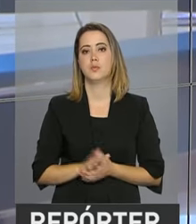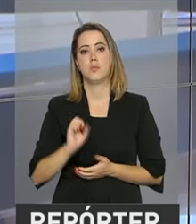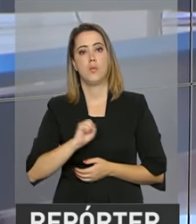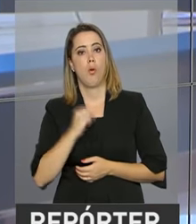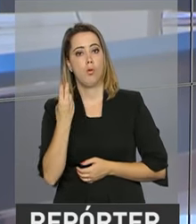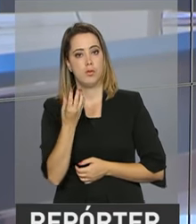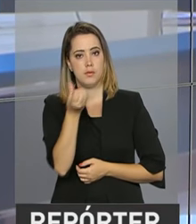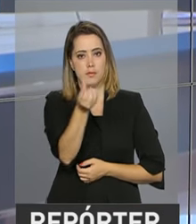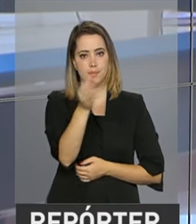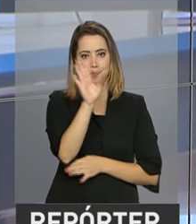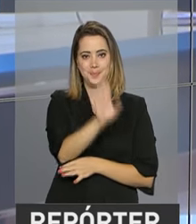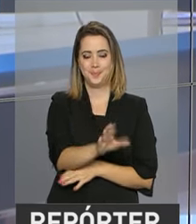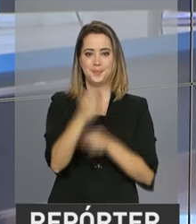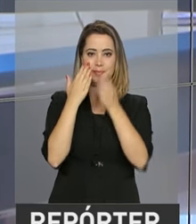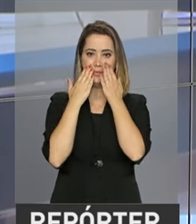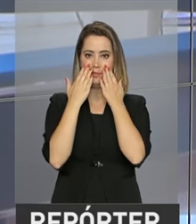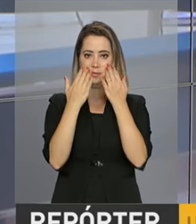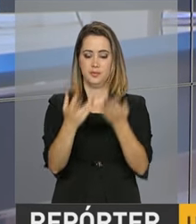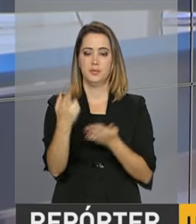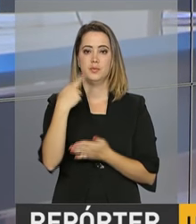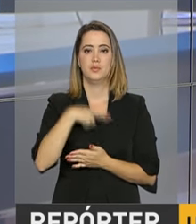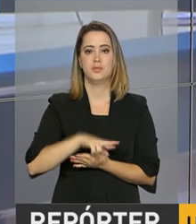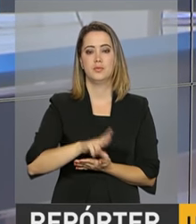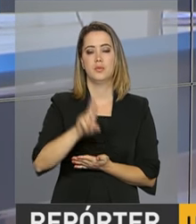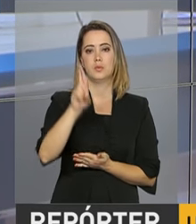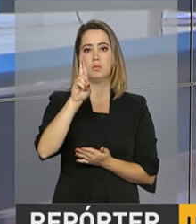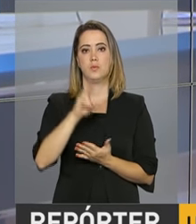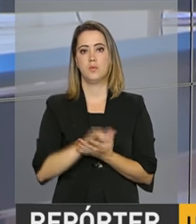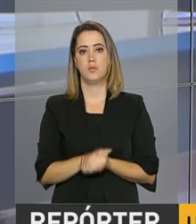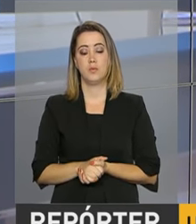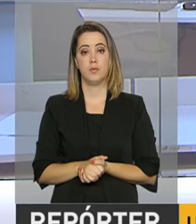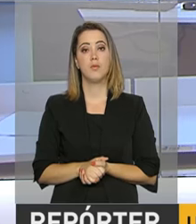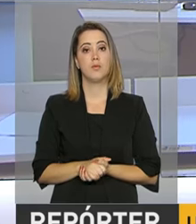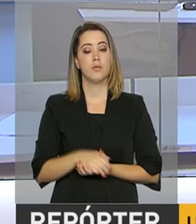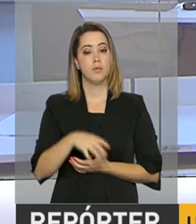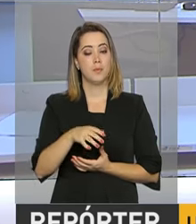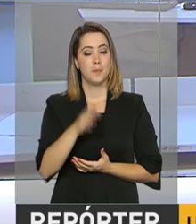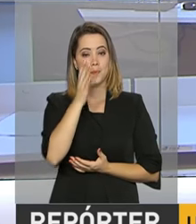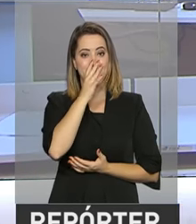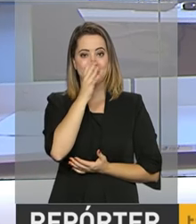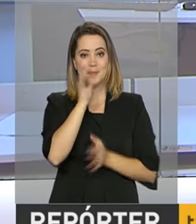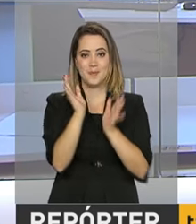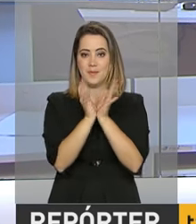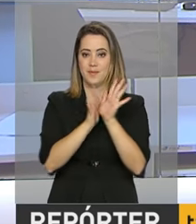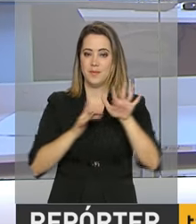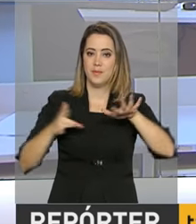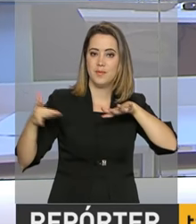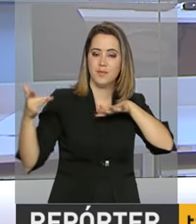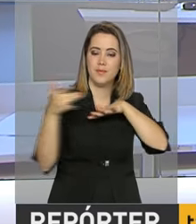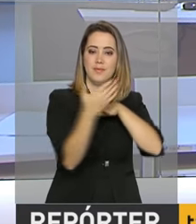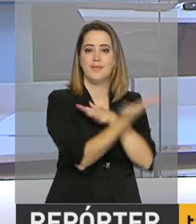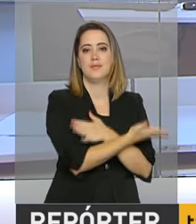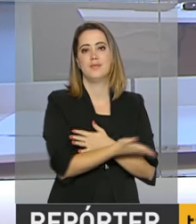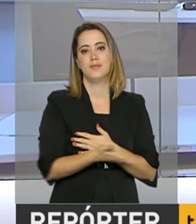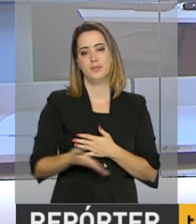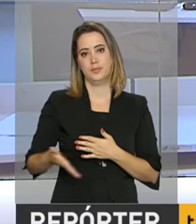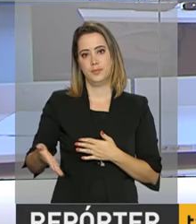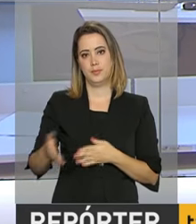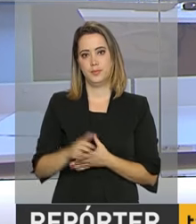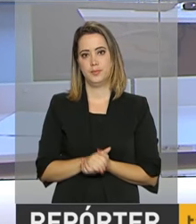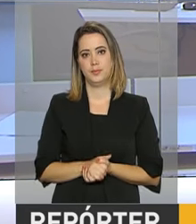informações ou às 18h na próxima edição do Repórter NBR. Acompanhe as novidades também pelas nossas